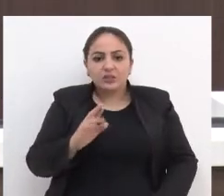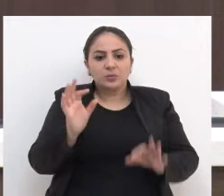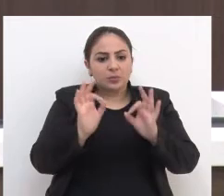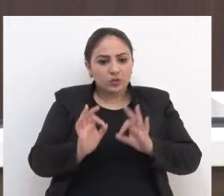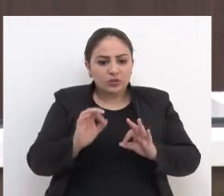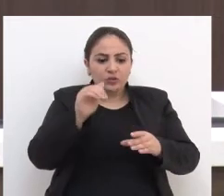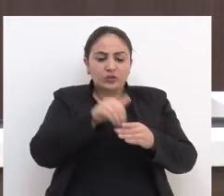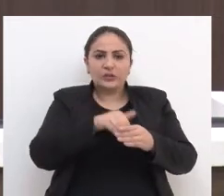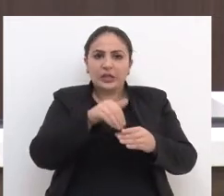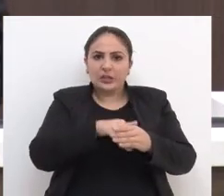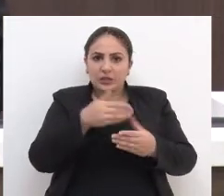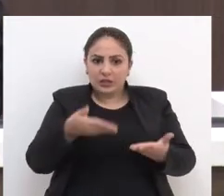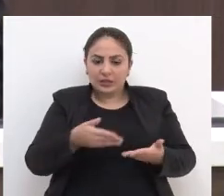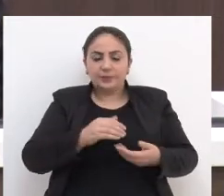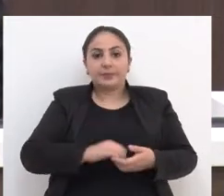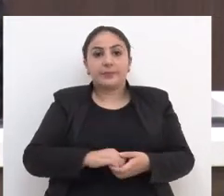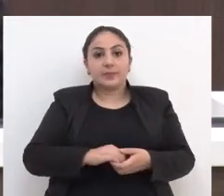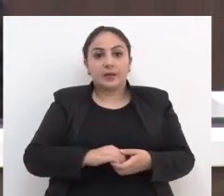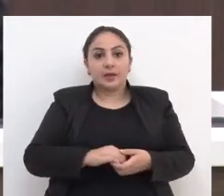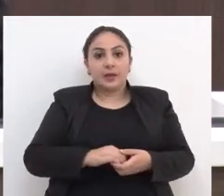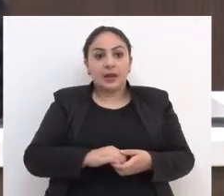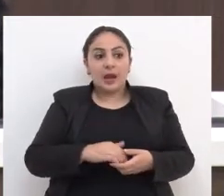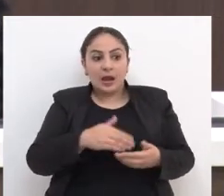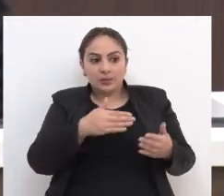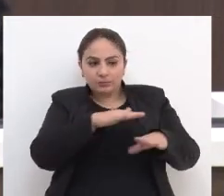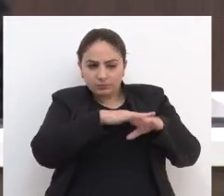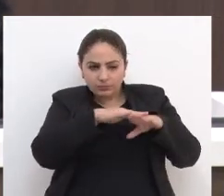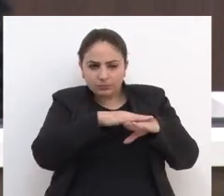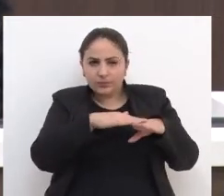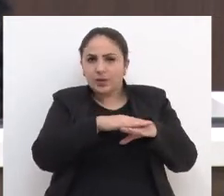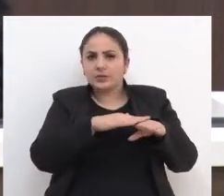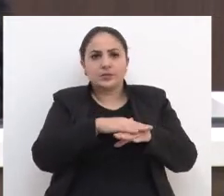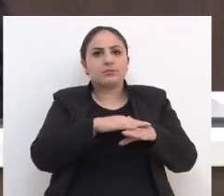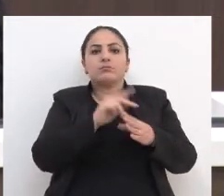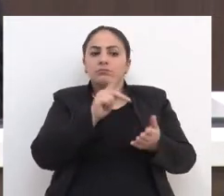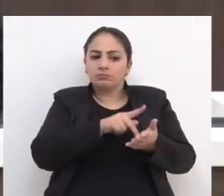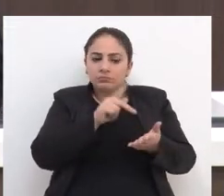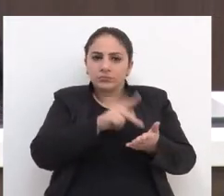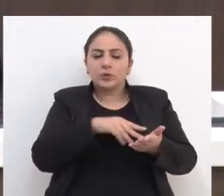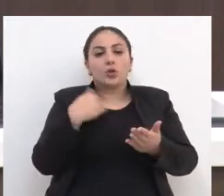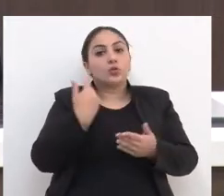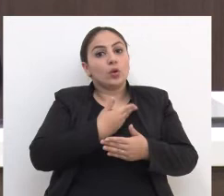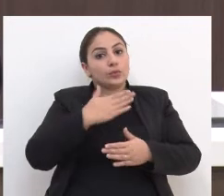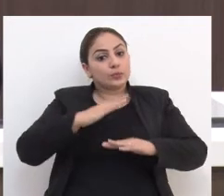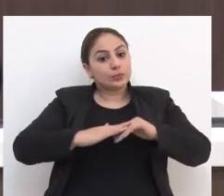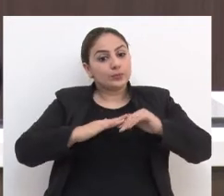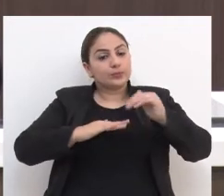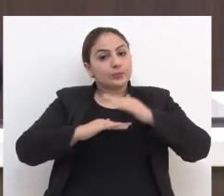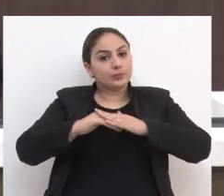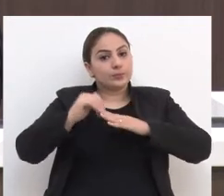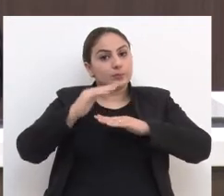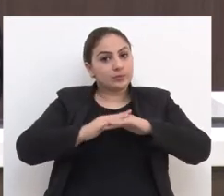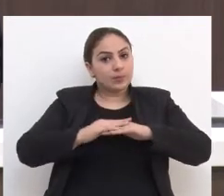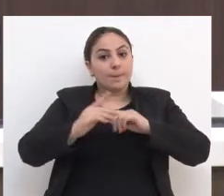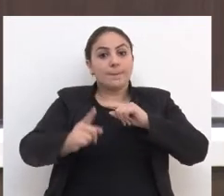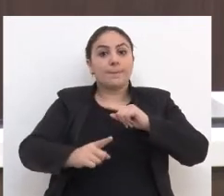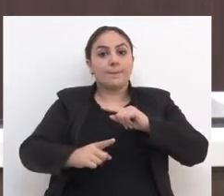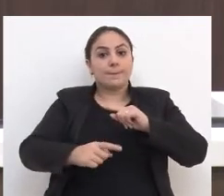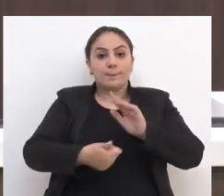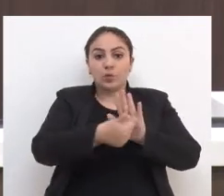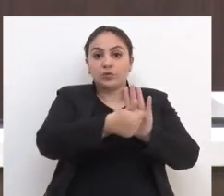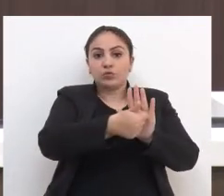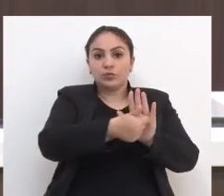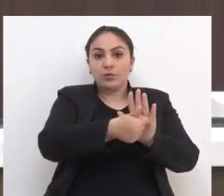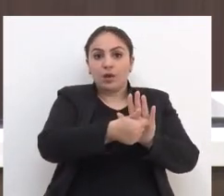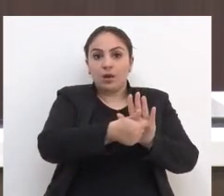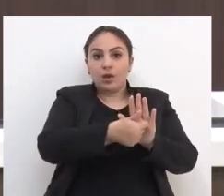casa, o diálogo ele foi fraterno e verdadeiro. Construímos muitas coisas positivas.